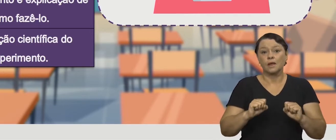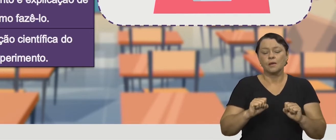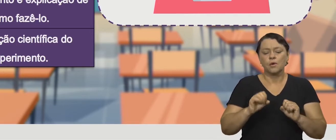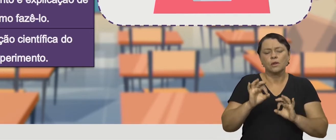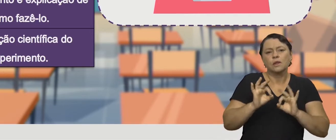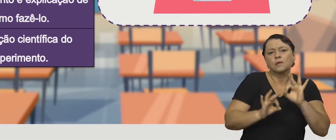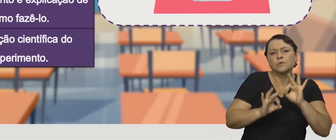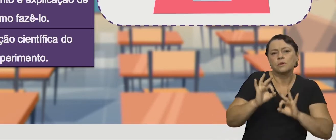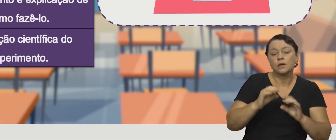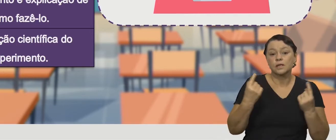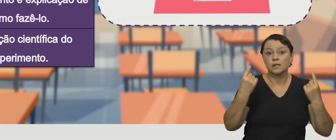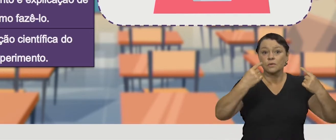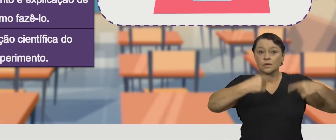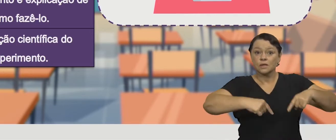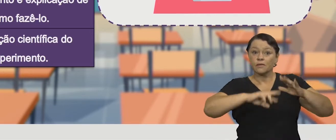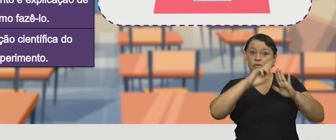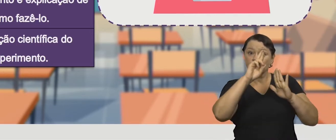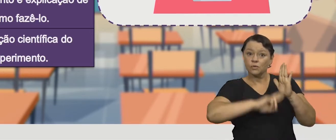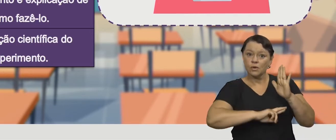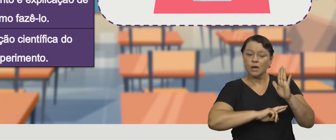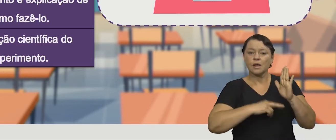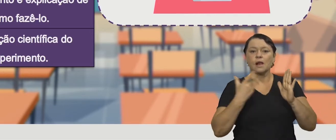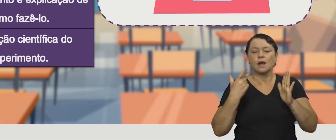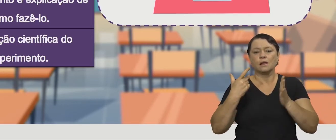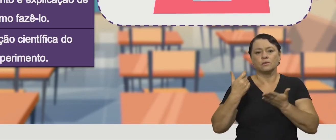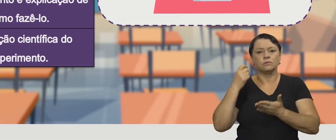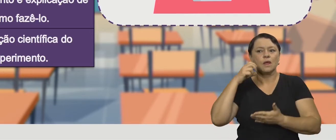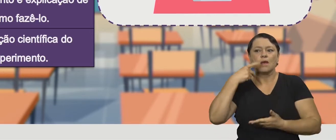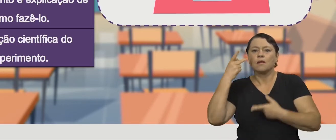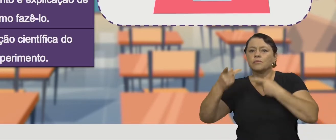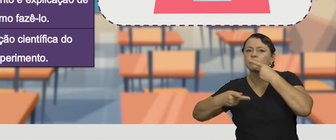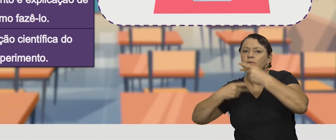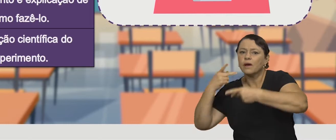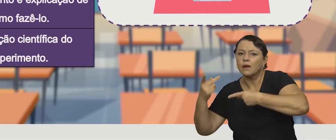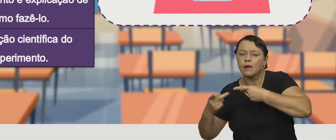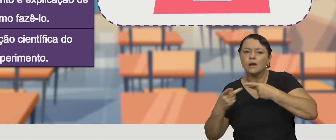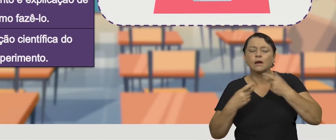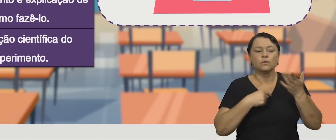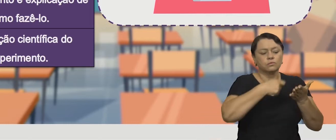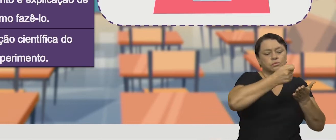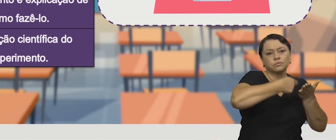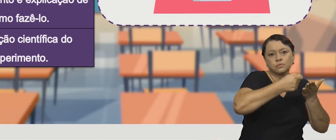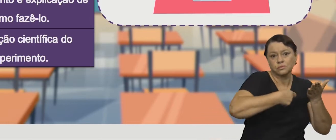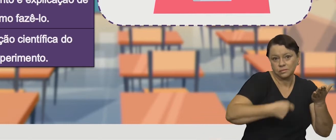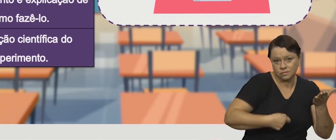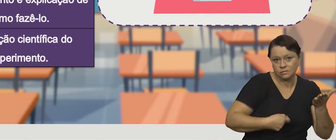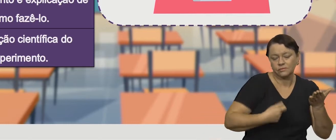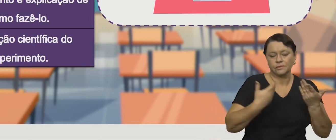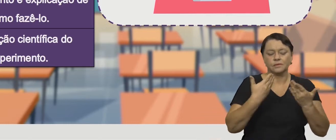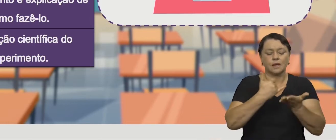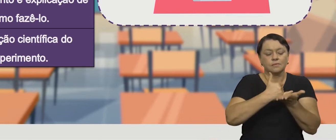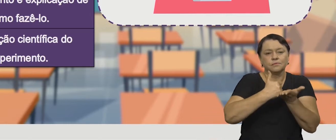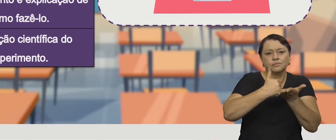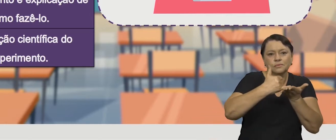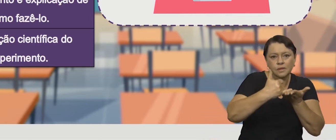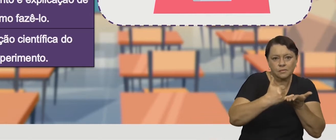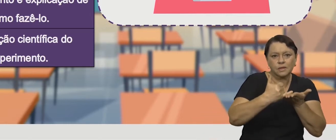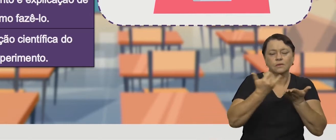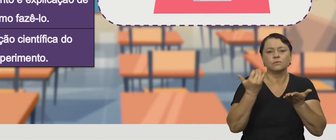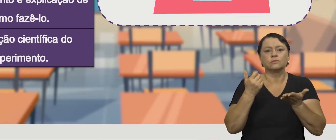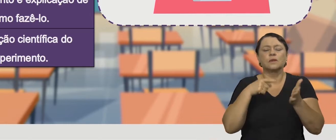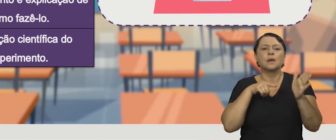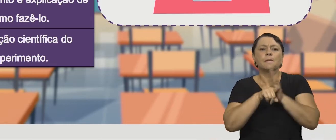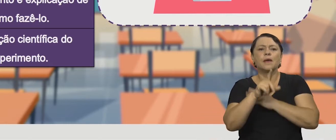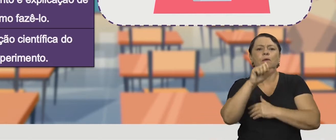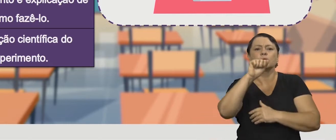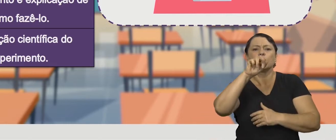então organizar o desafio do relato oral só observando essa tabela que criamos. Observe a abertura, pergunta sobre o